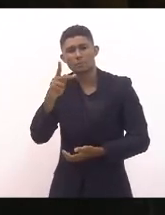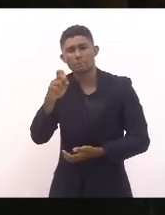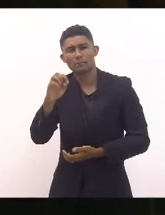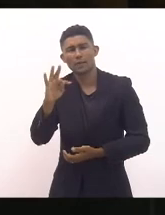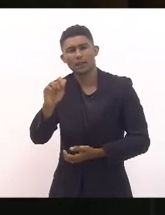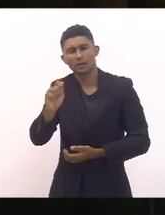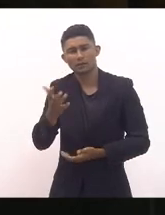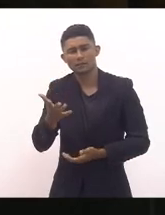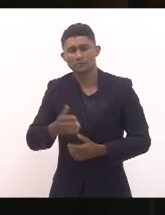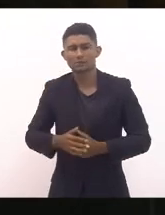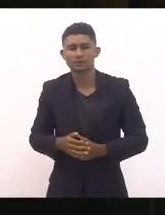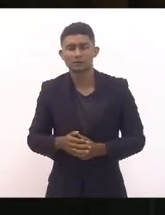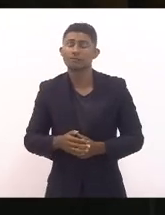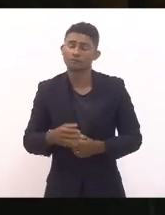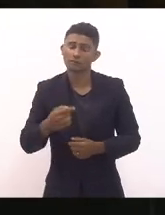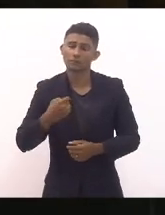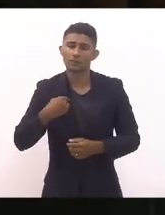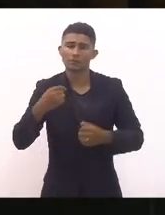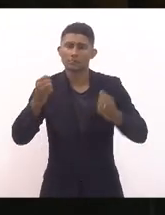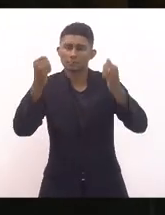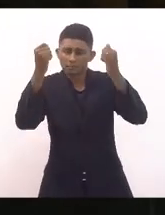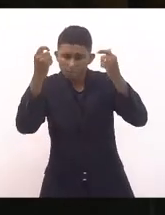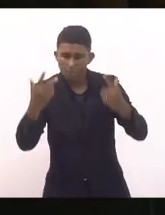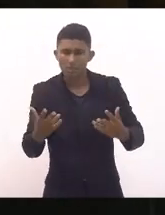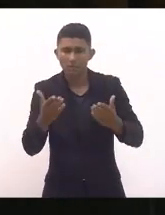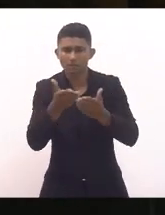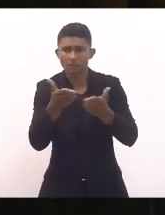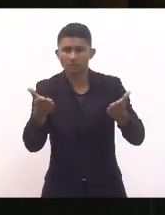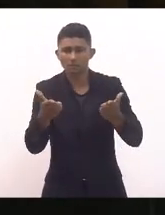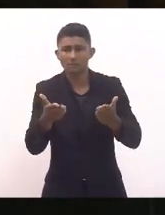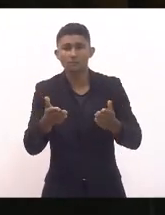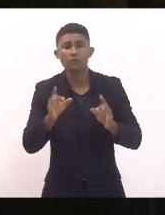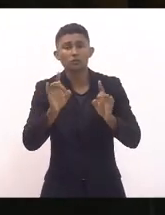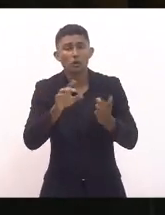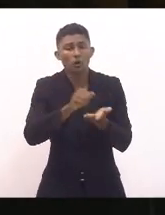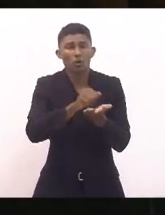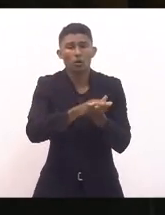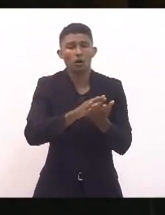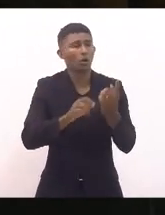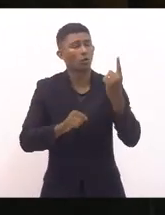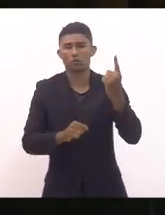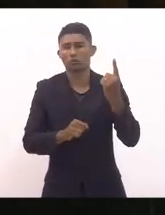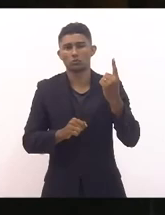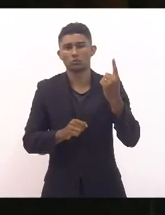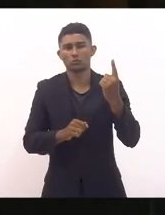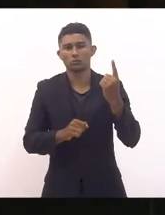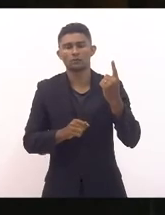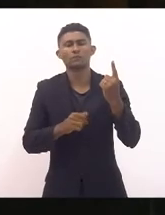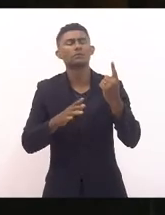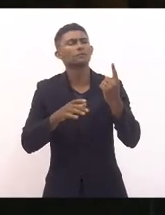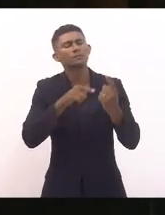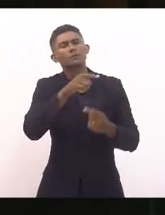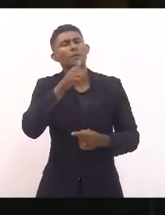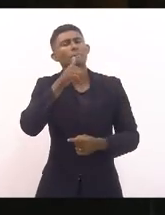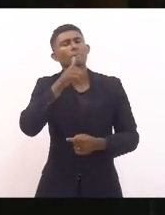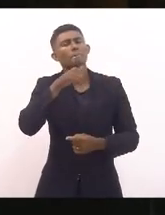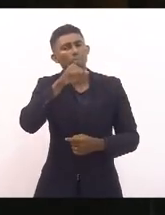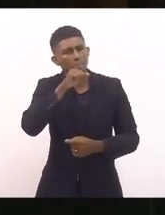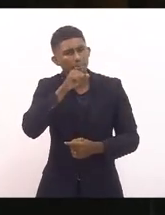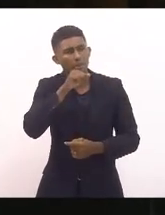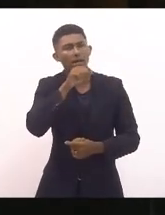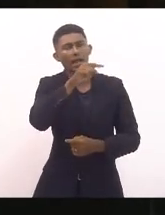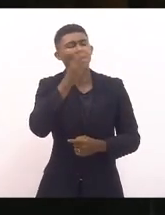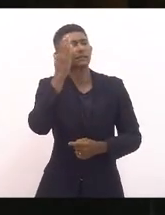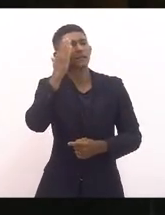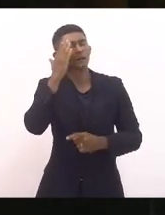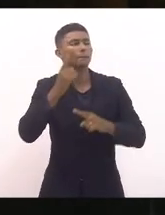Isso que eu estou citando para vocês é um detalhe. Como que essa mãe tomou conhecimento?